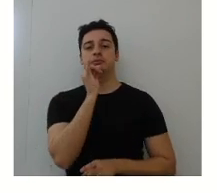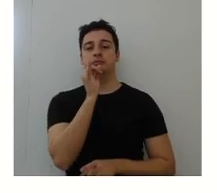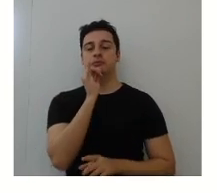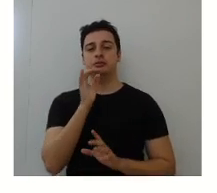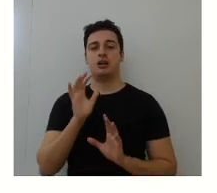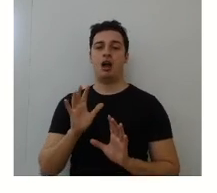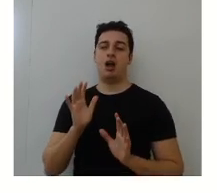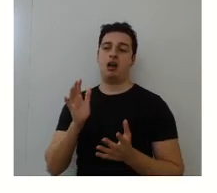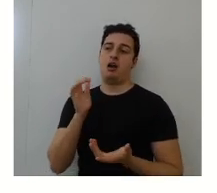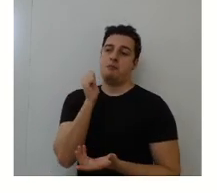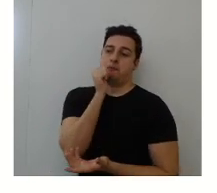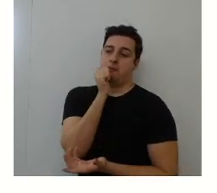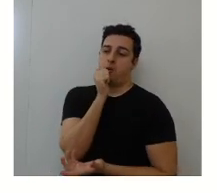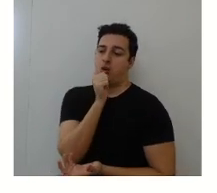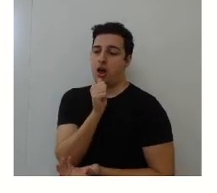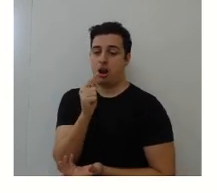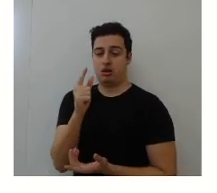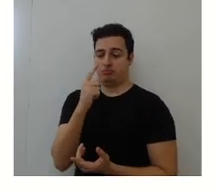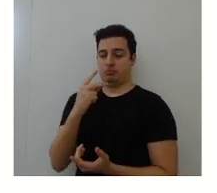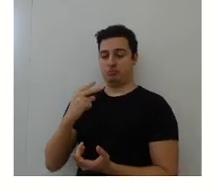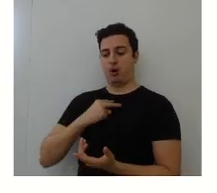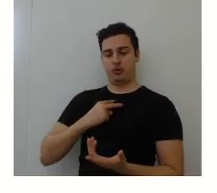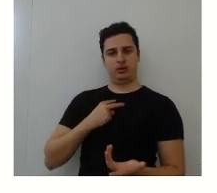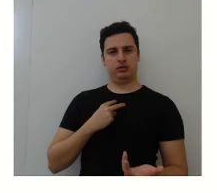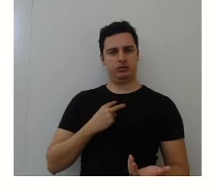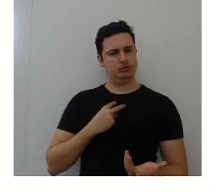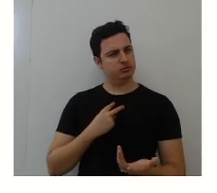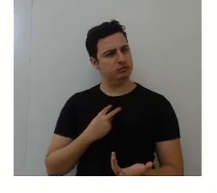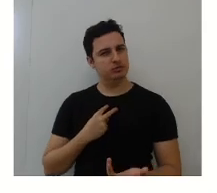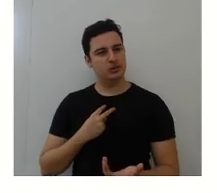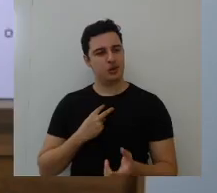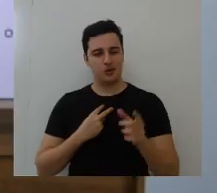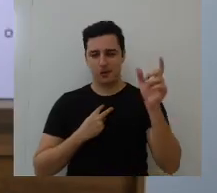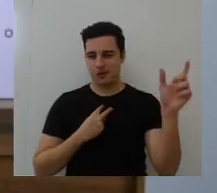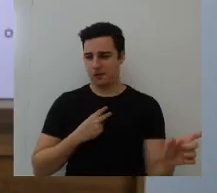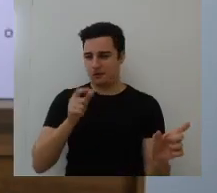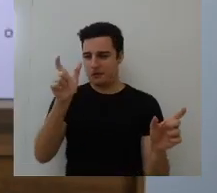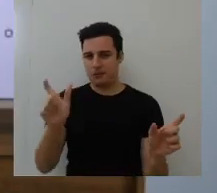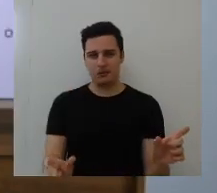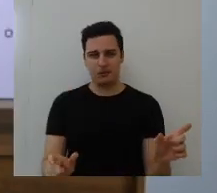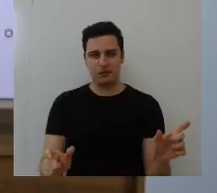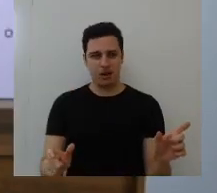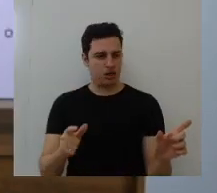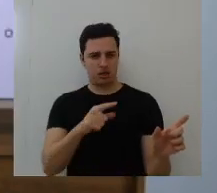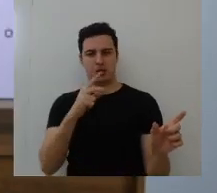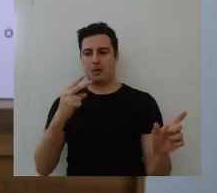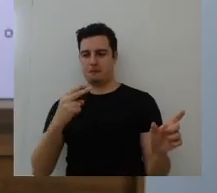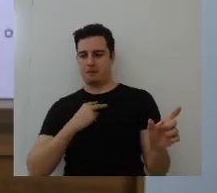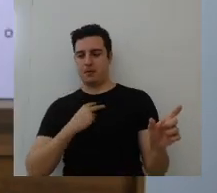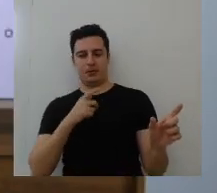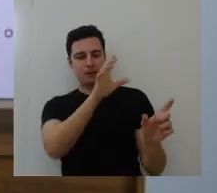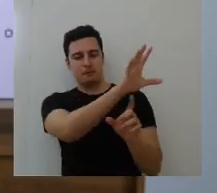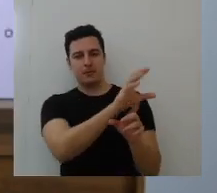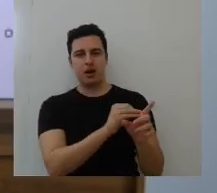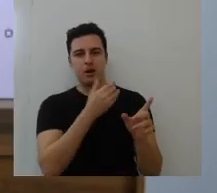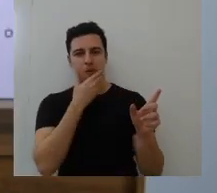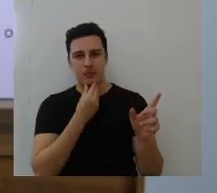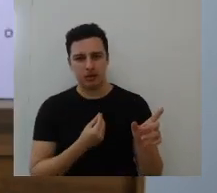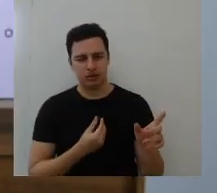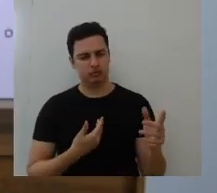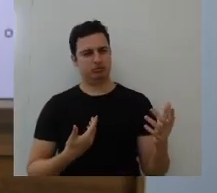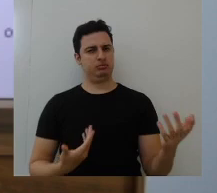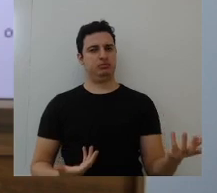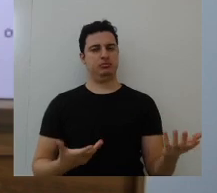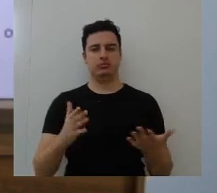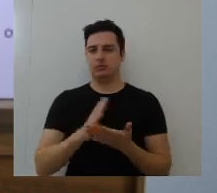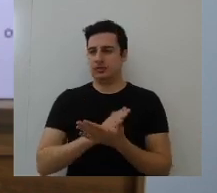mulher não pode fazer determinadas coisas que o homem faz. Não há limitação para isso. Né? Algumas pessoas ainda enxergam dessa